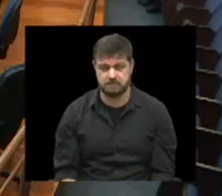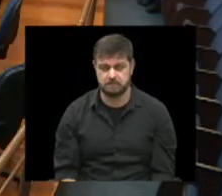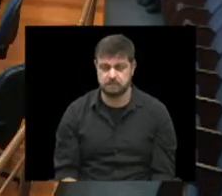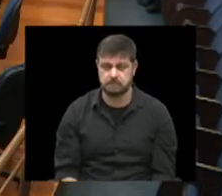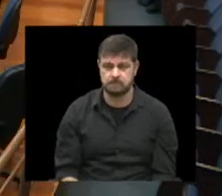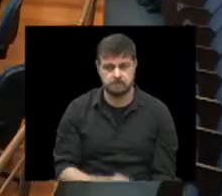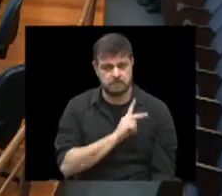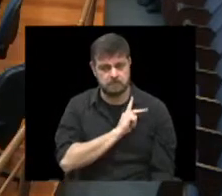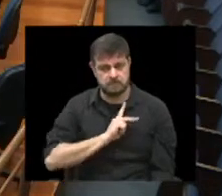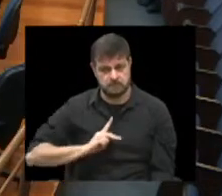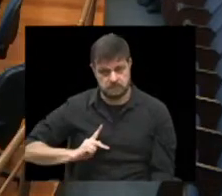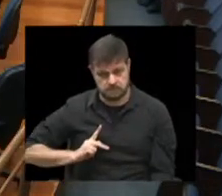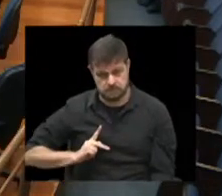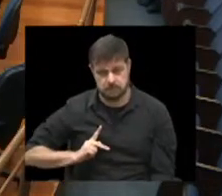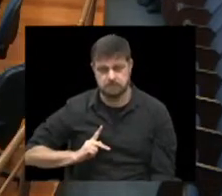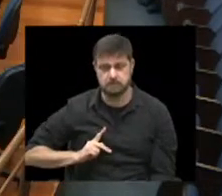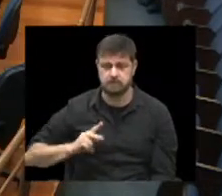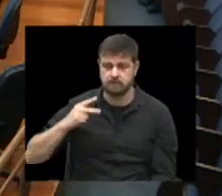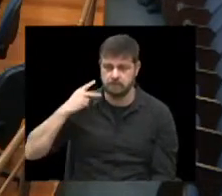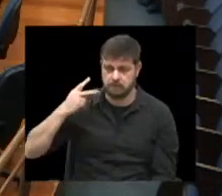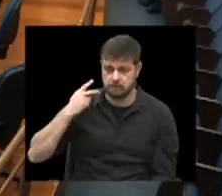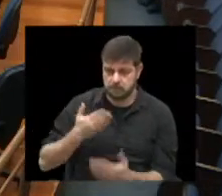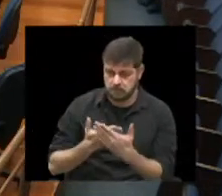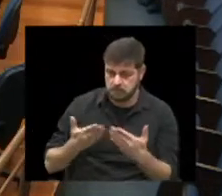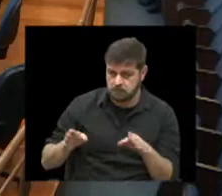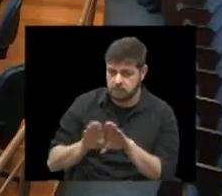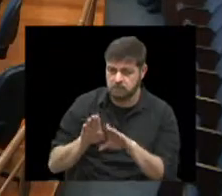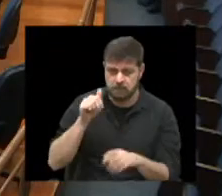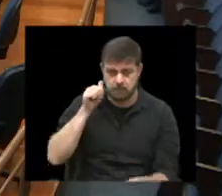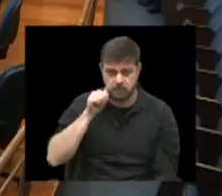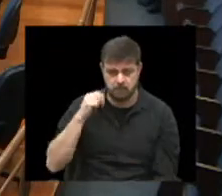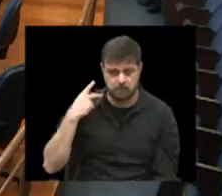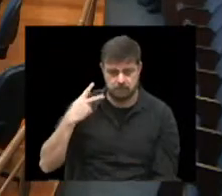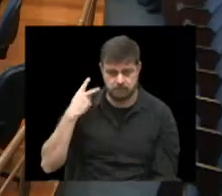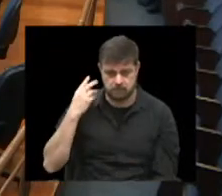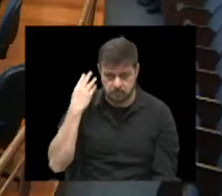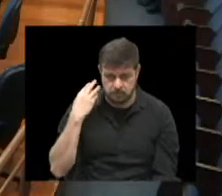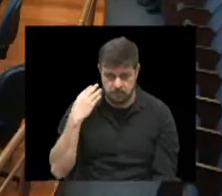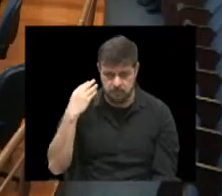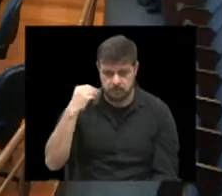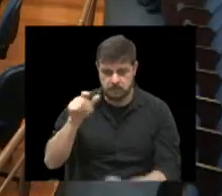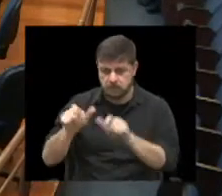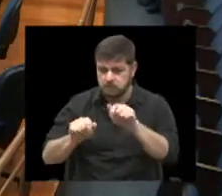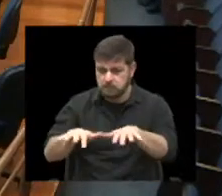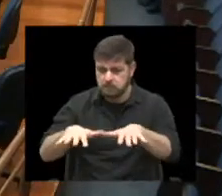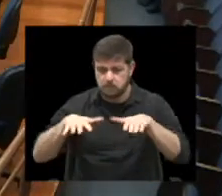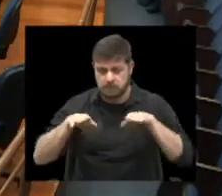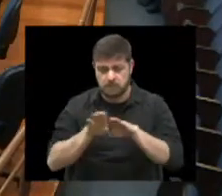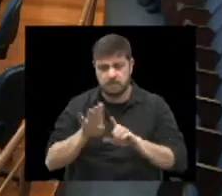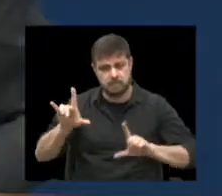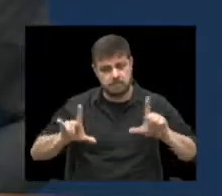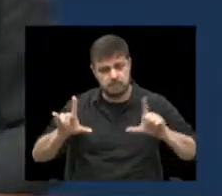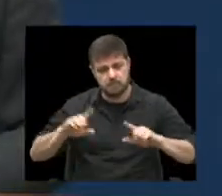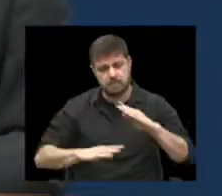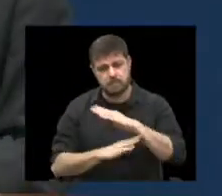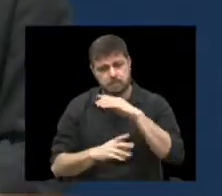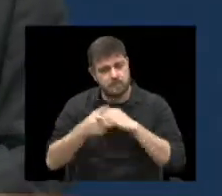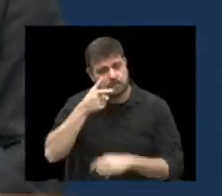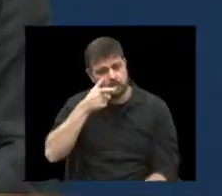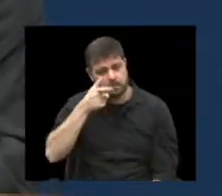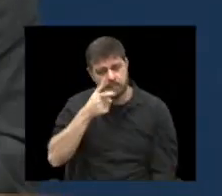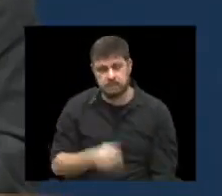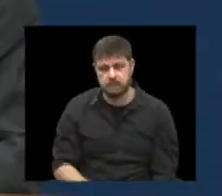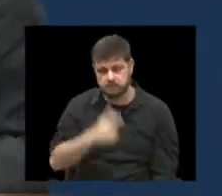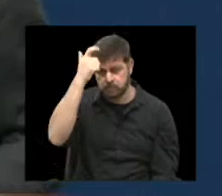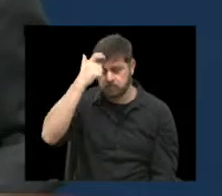Caro presidente, vereadores, vereadora Mariana Conte, público aqui presente, telespectadores. Uso